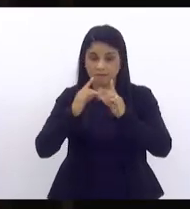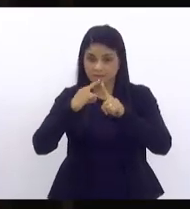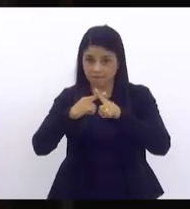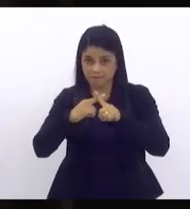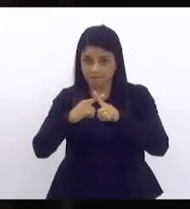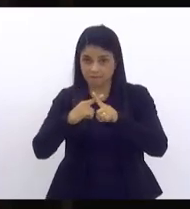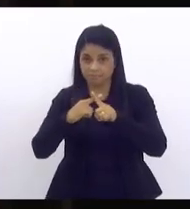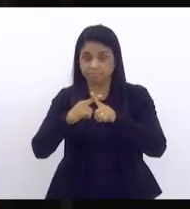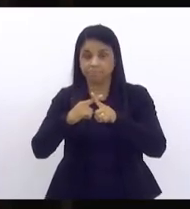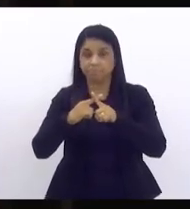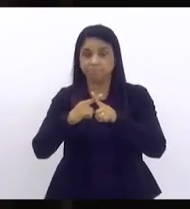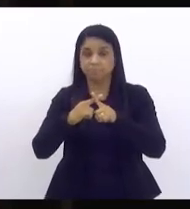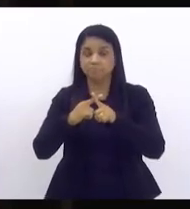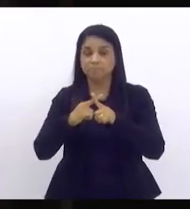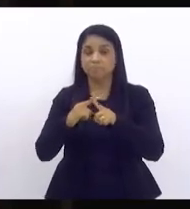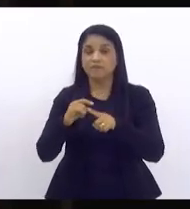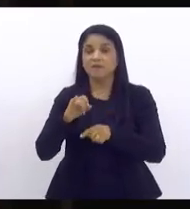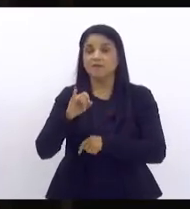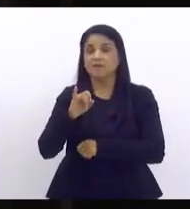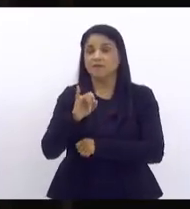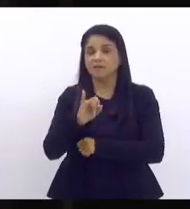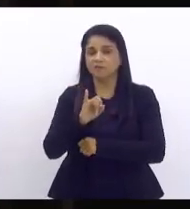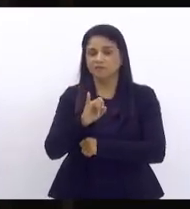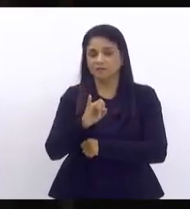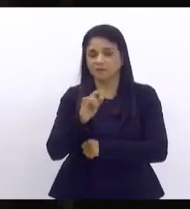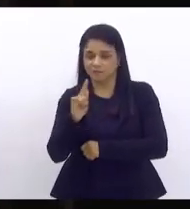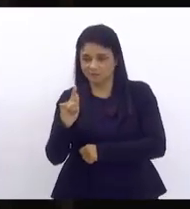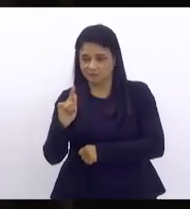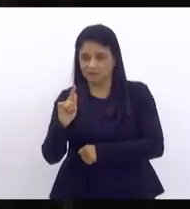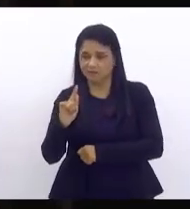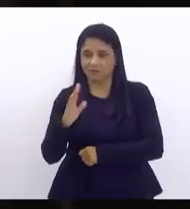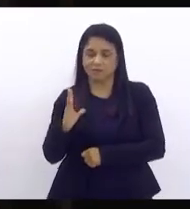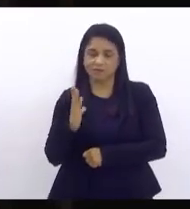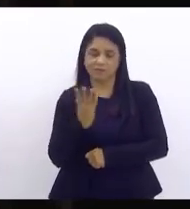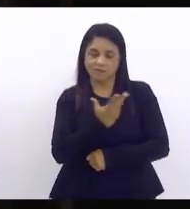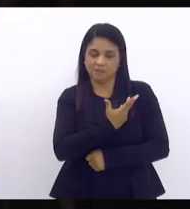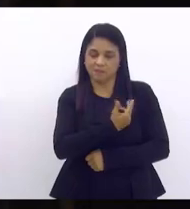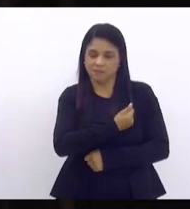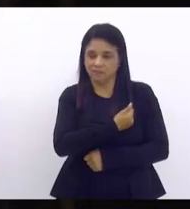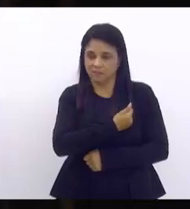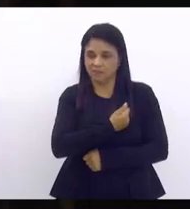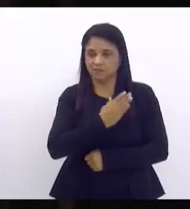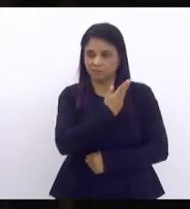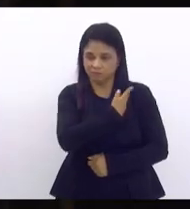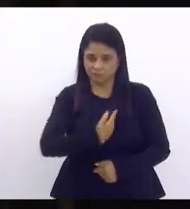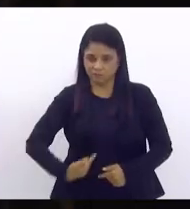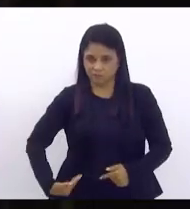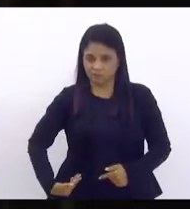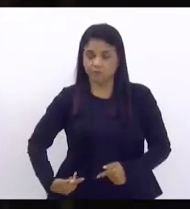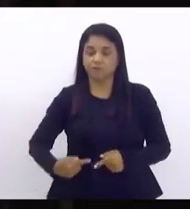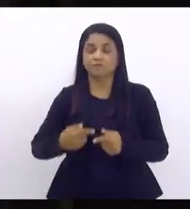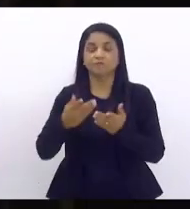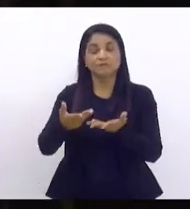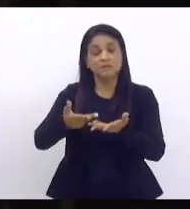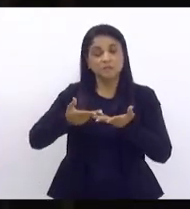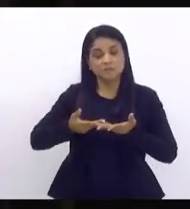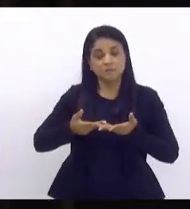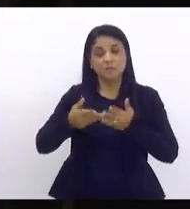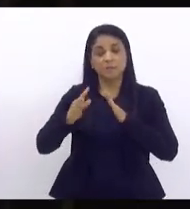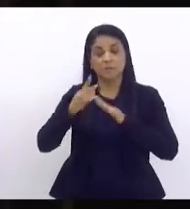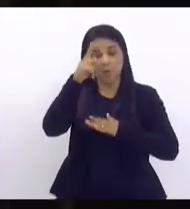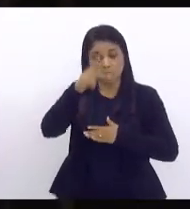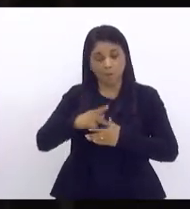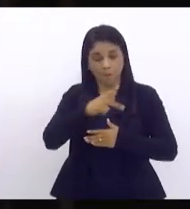parar na Ilha do Governador, na paróquia Sagrada Família, onde fomos recebidos pelo